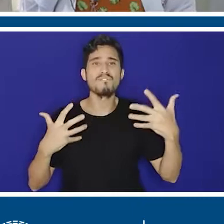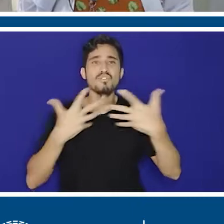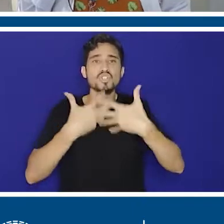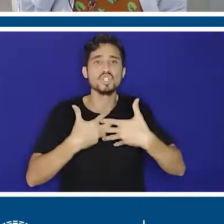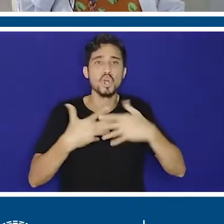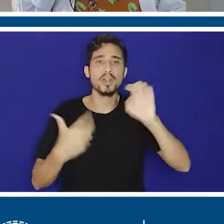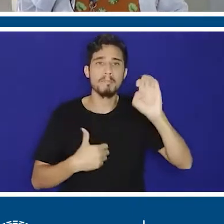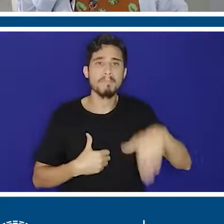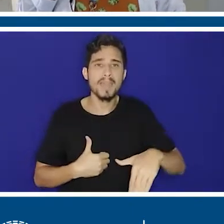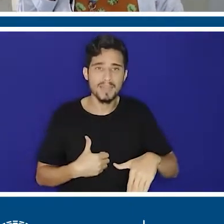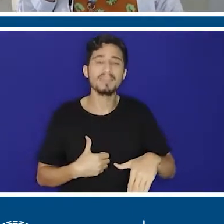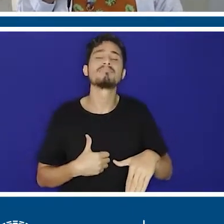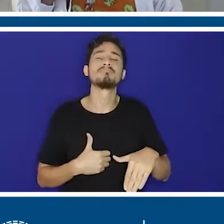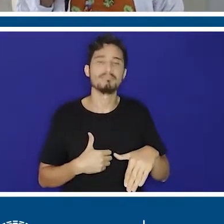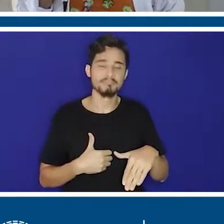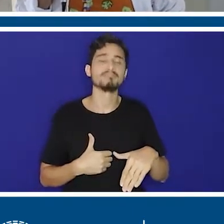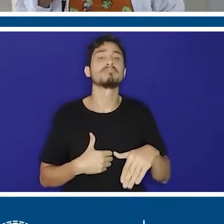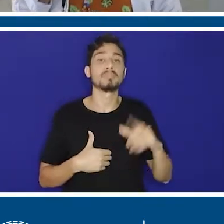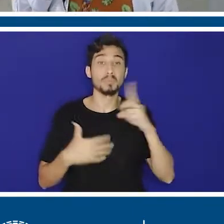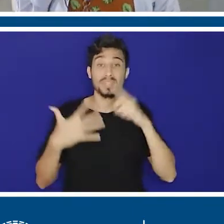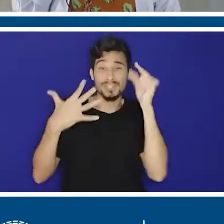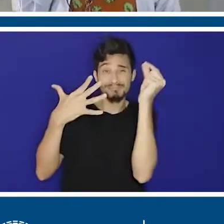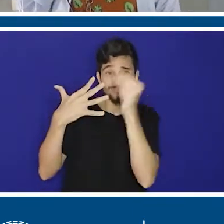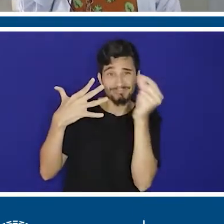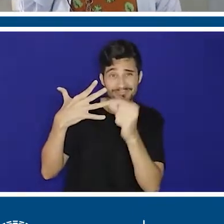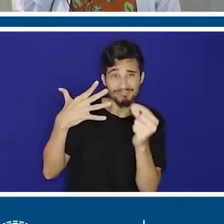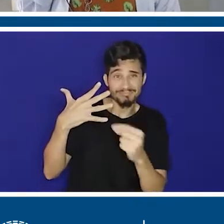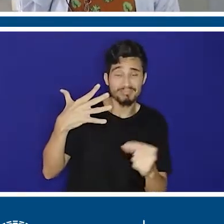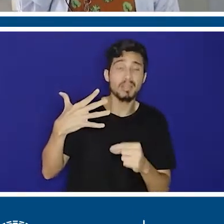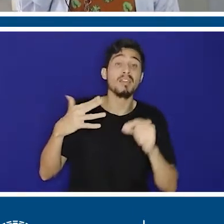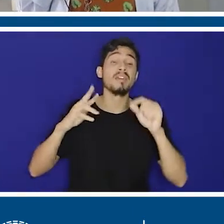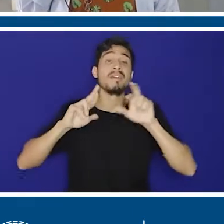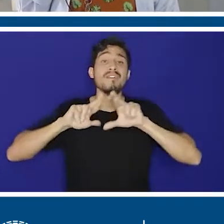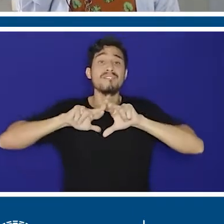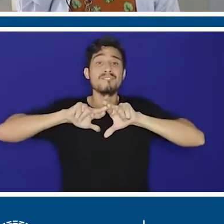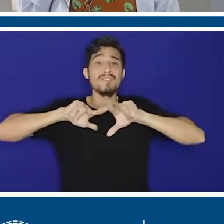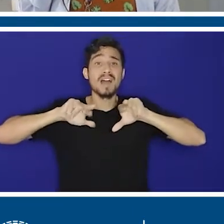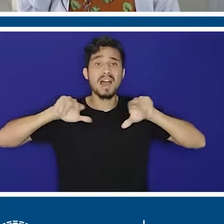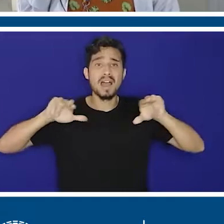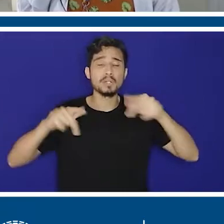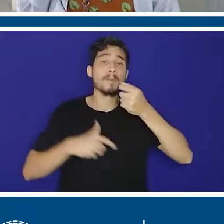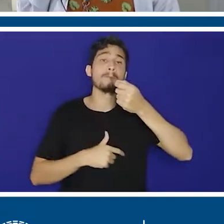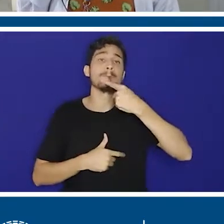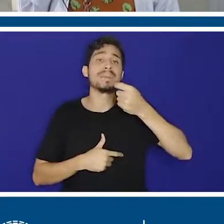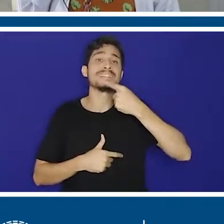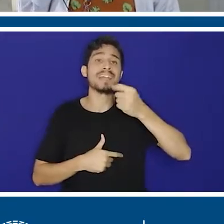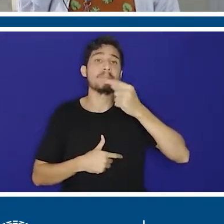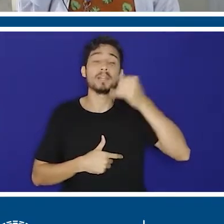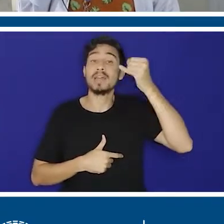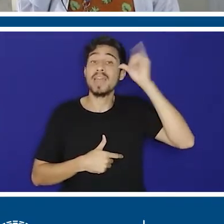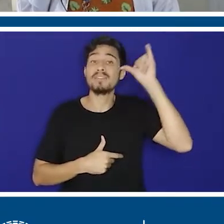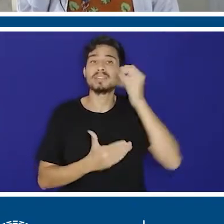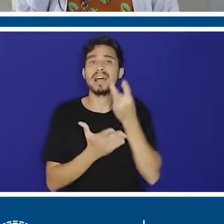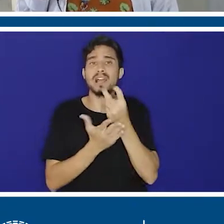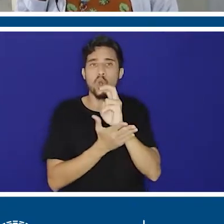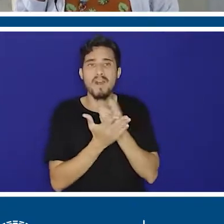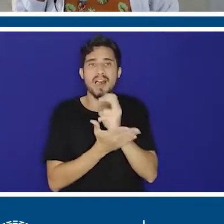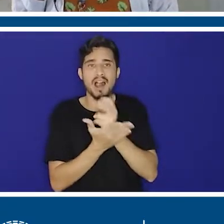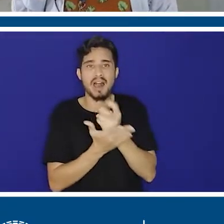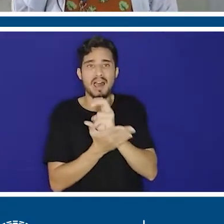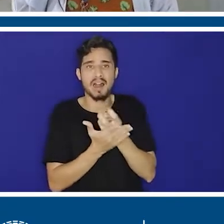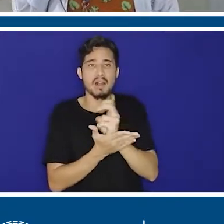que a gente utiliza muito. É muito próprio, né, para as crianças com